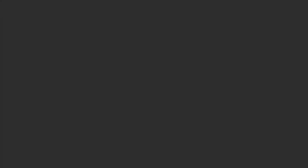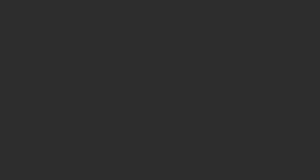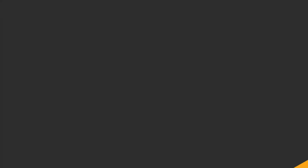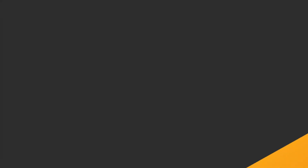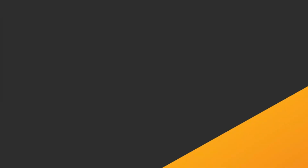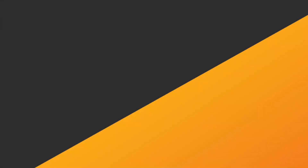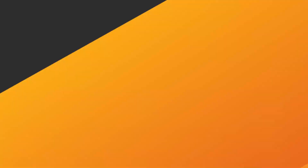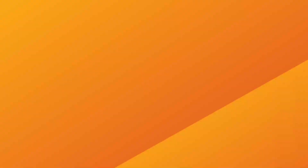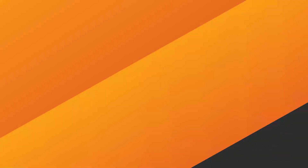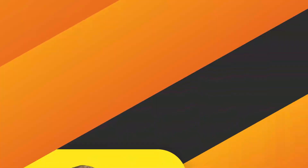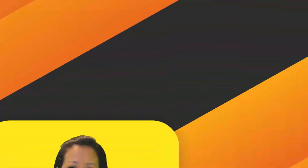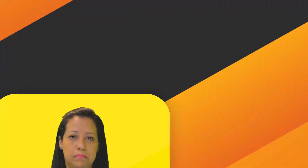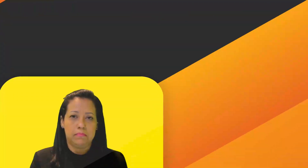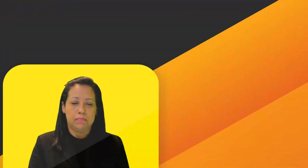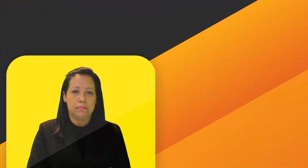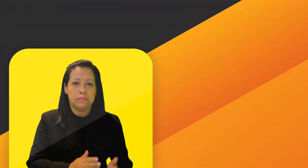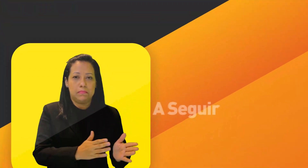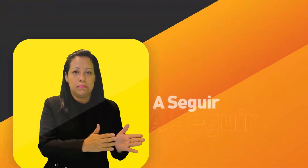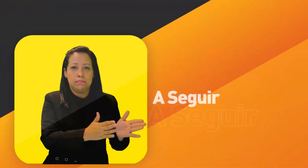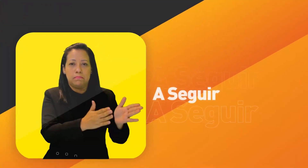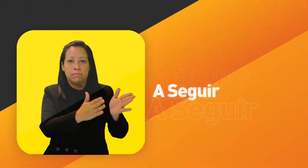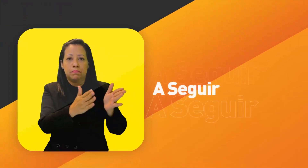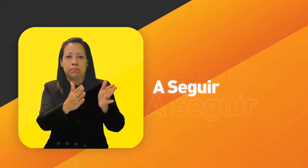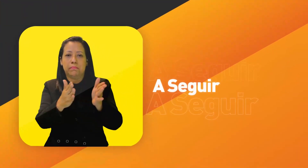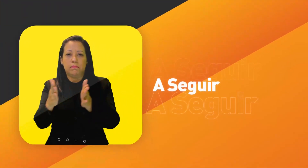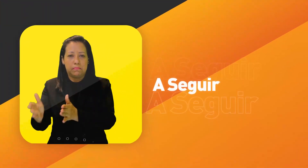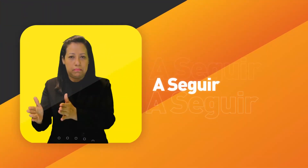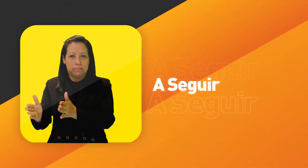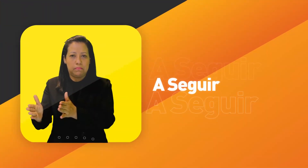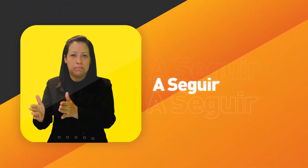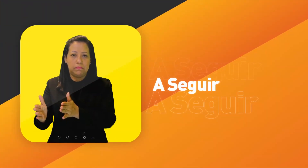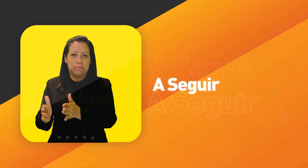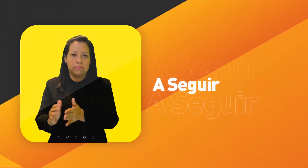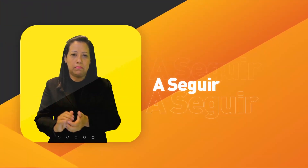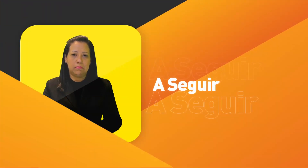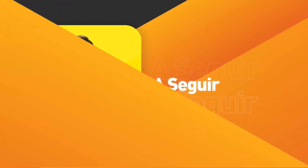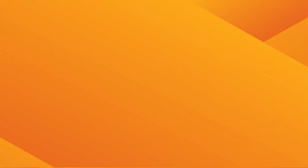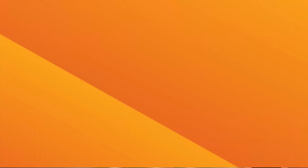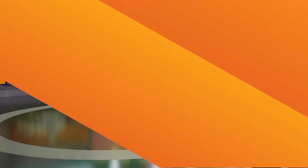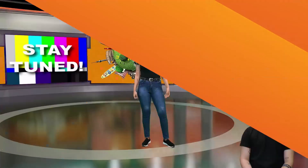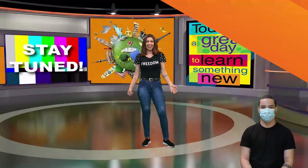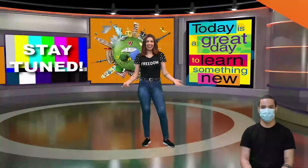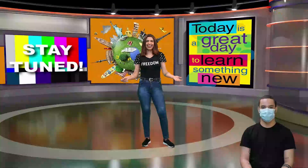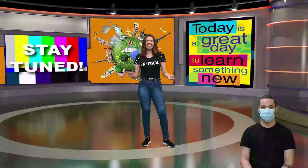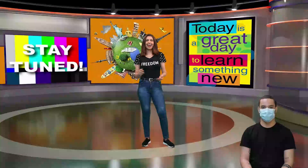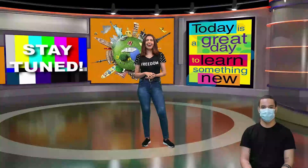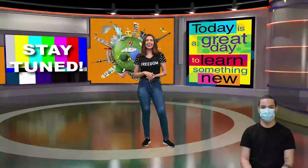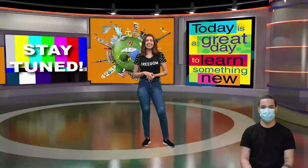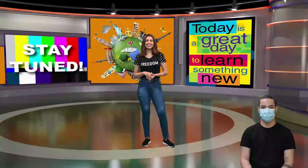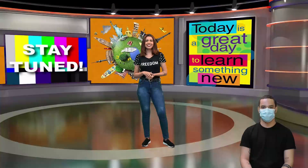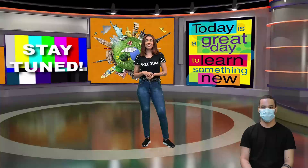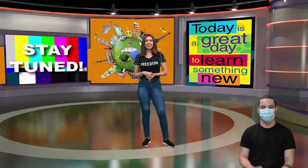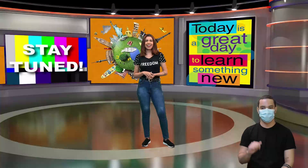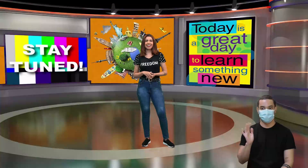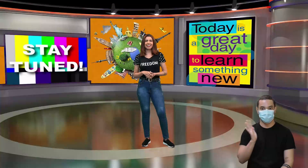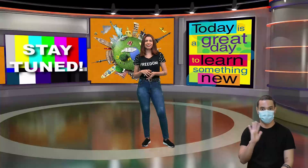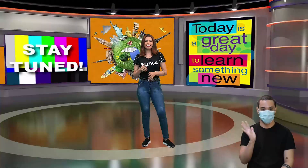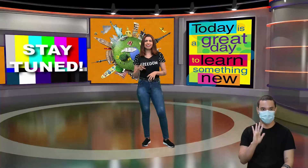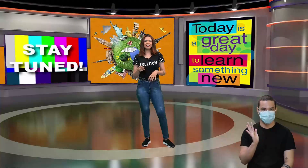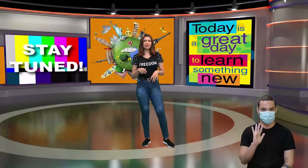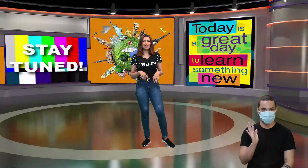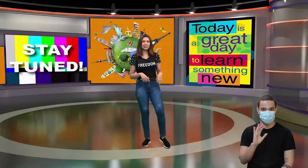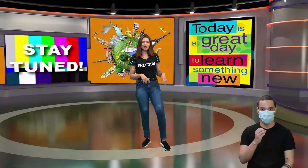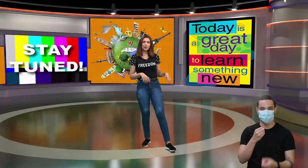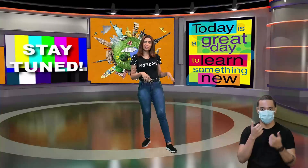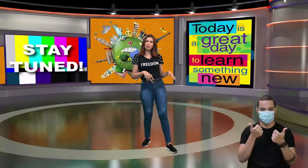E aí, Olá, galera